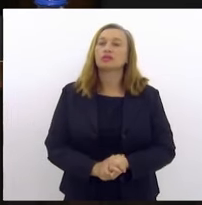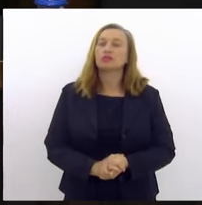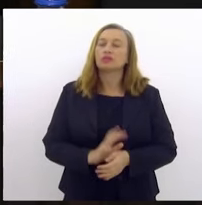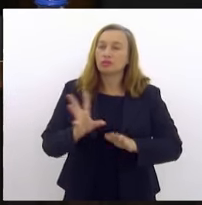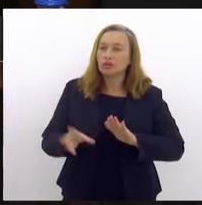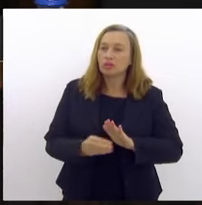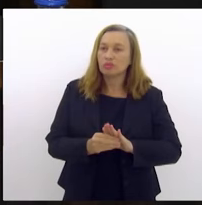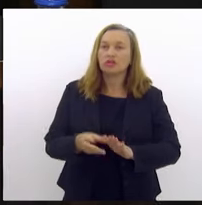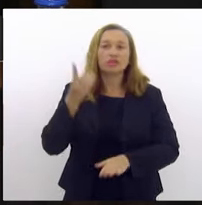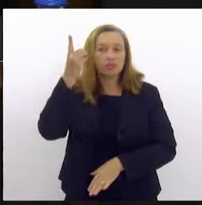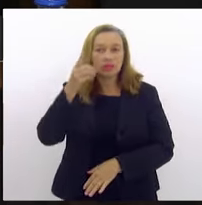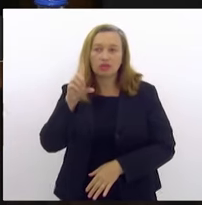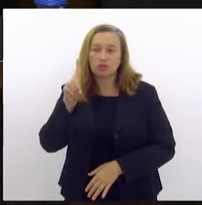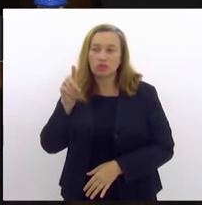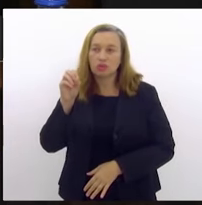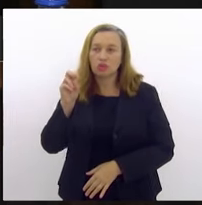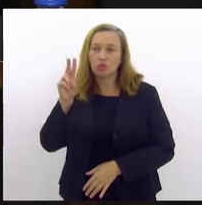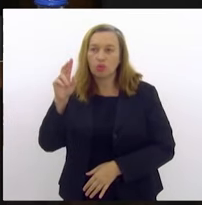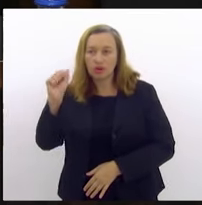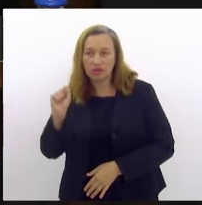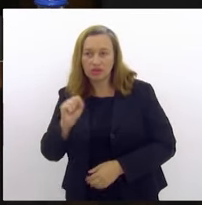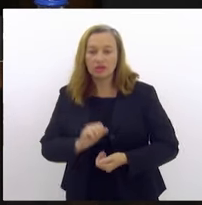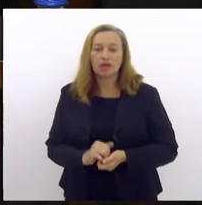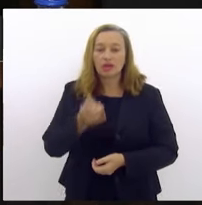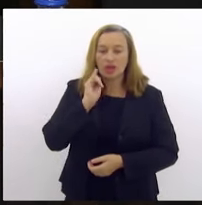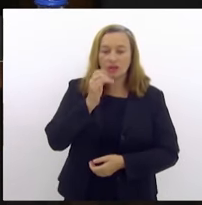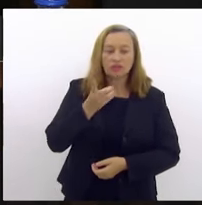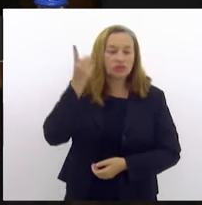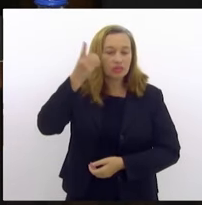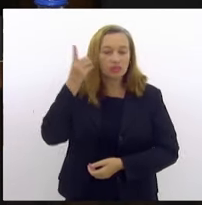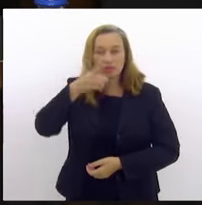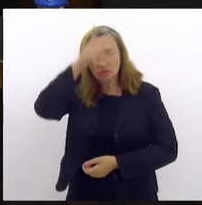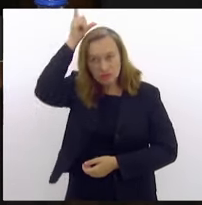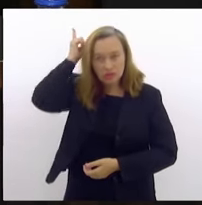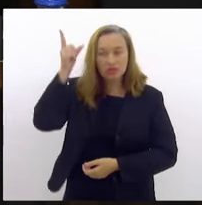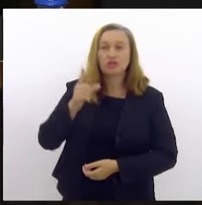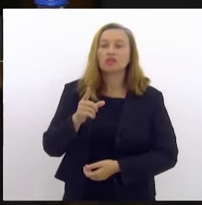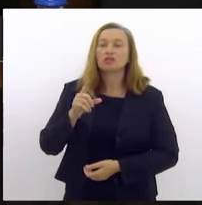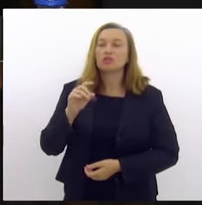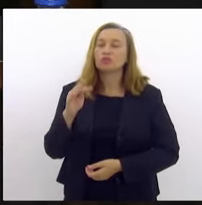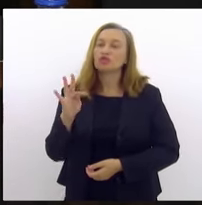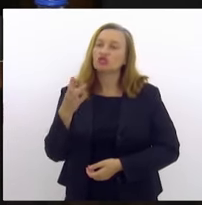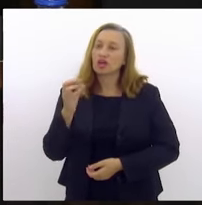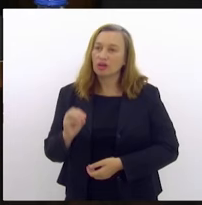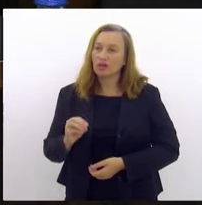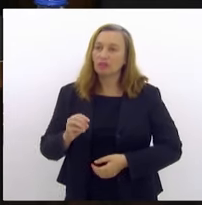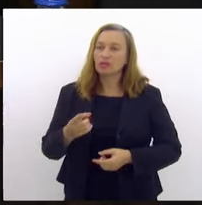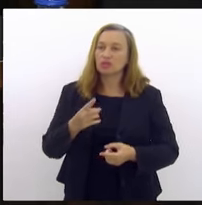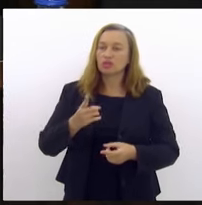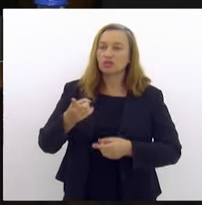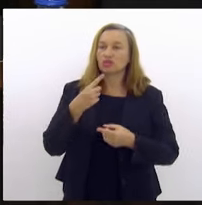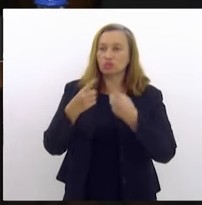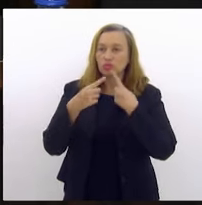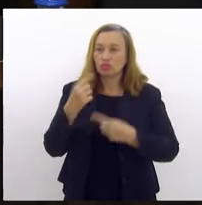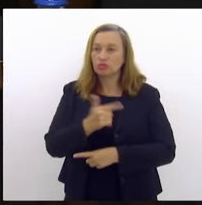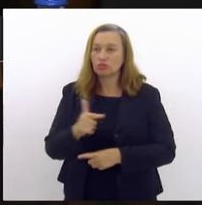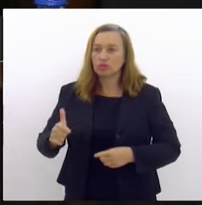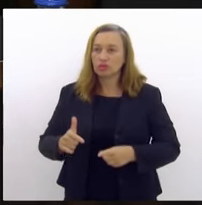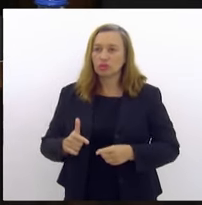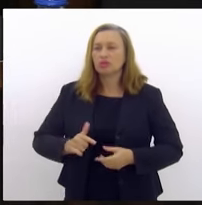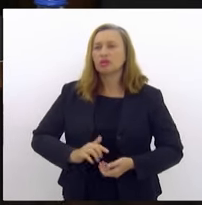emendas do deputado Douglas Rua. Relator, deputado Luiz Paulo, Gustavo Schmidt e Renato Miranda. Em discussão, não havendo quem queira